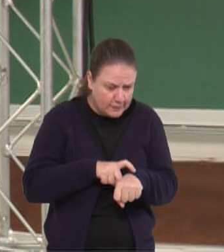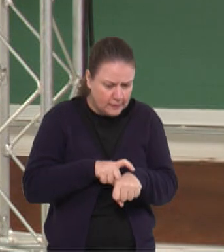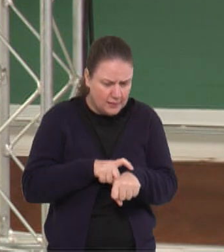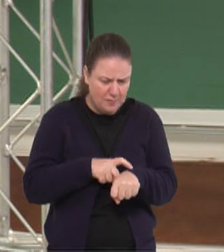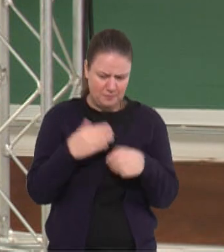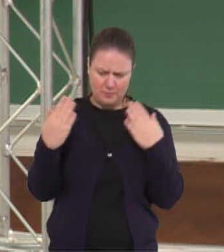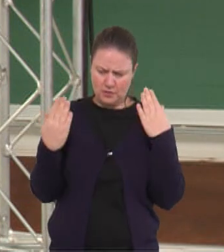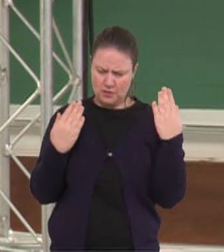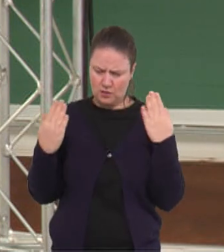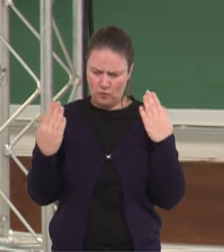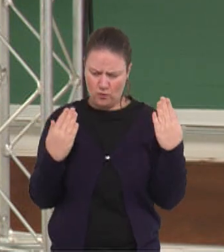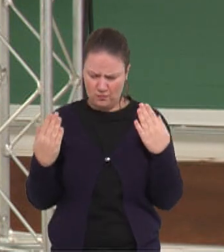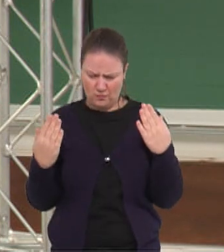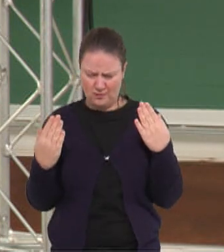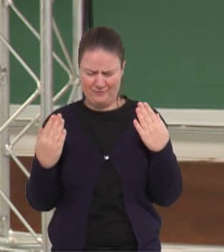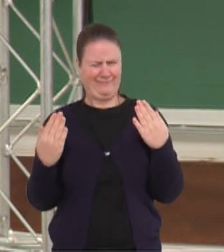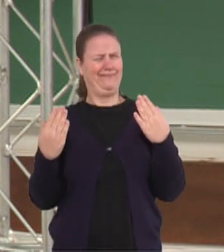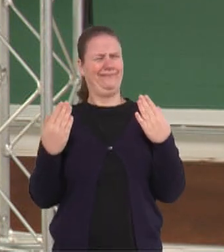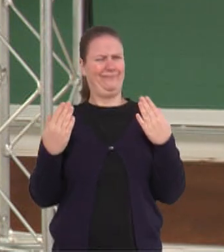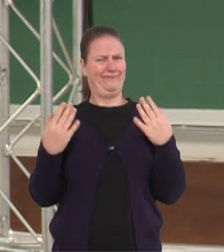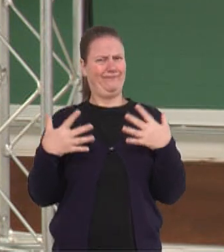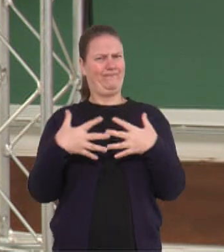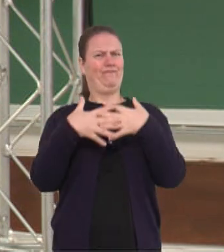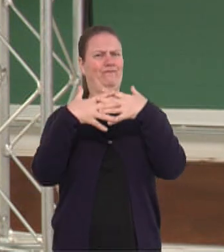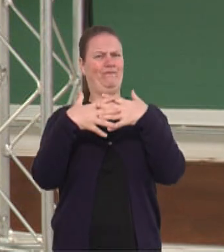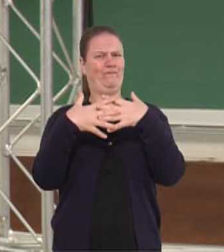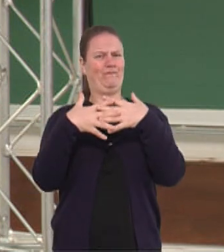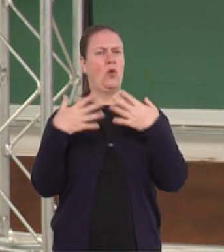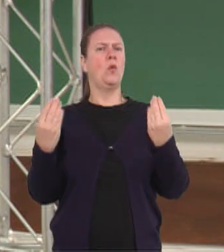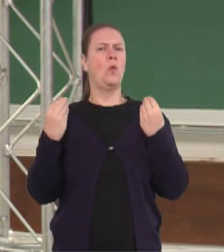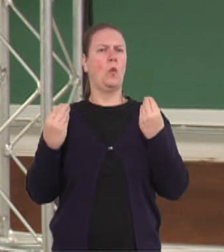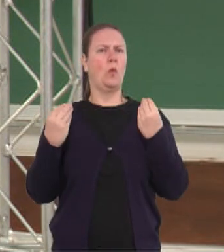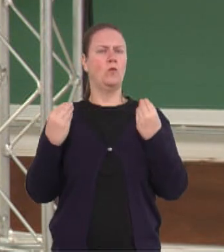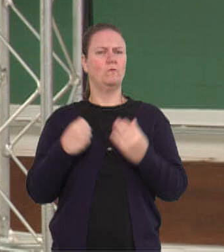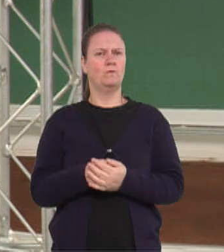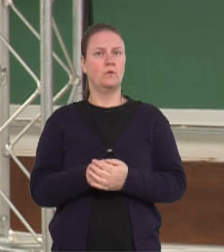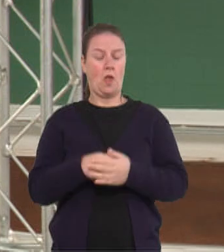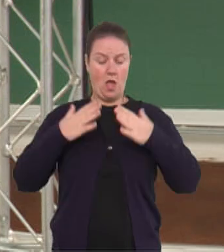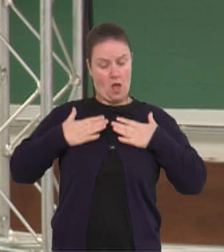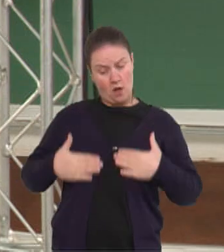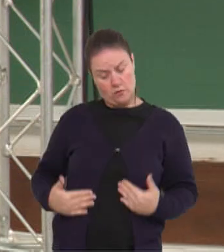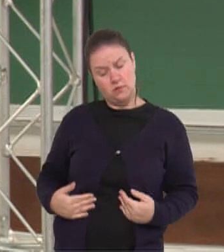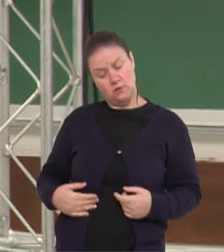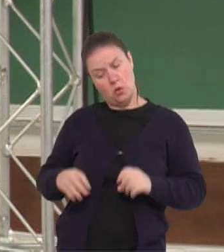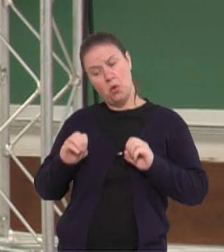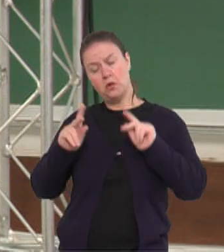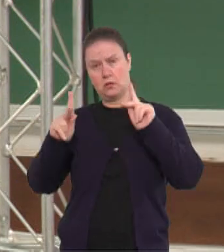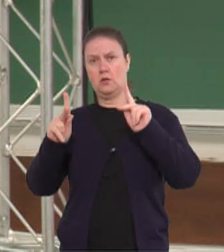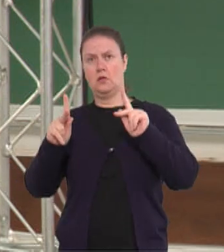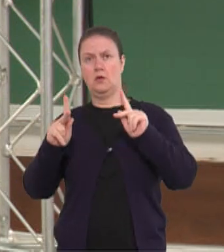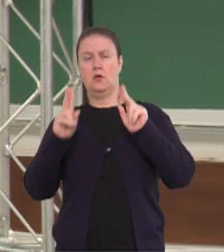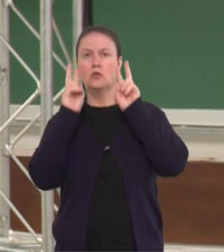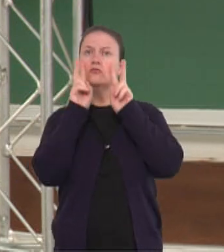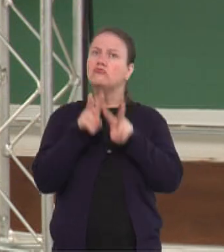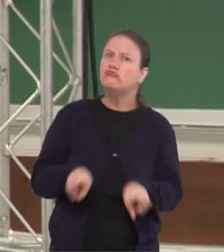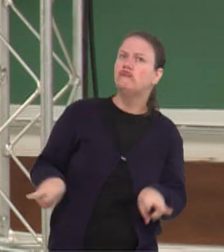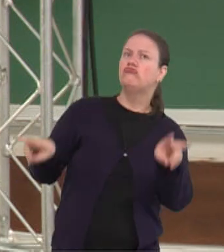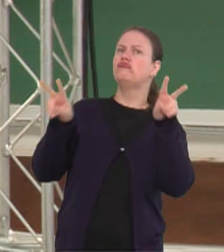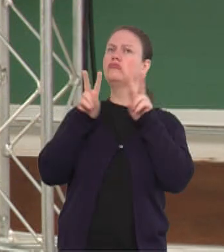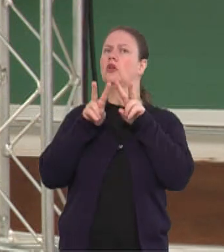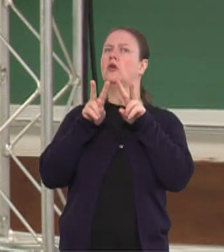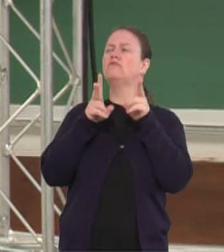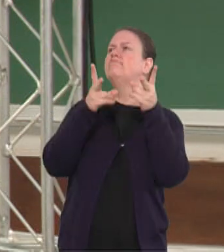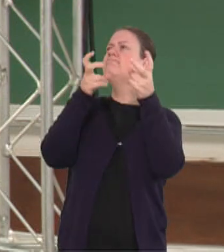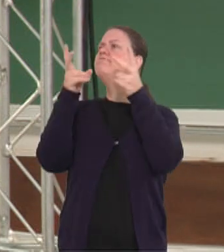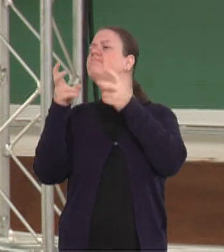psicológica. A física eu entendi, professora, porque é através dos meus sentidos. A minha visão, o que eu vejo, o